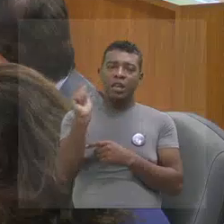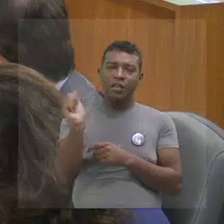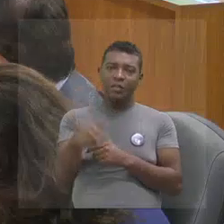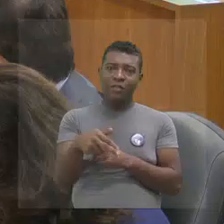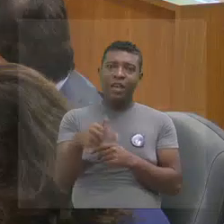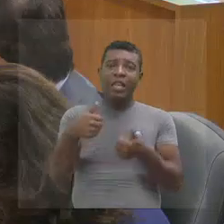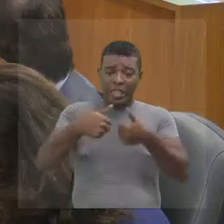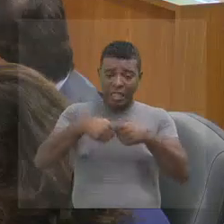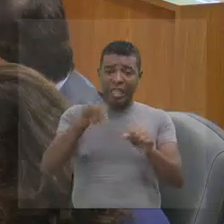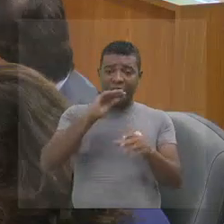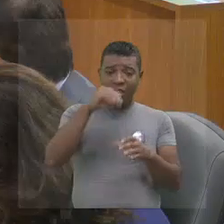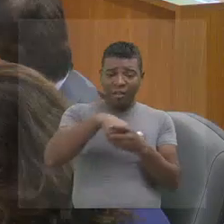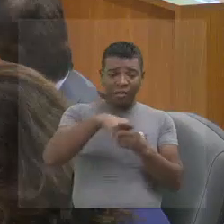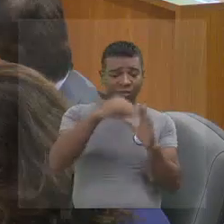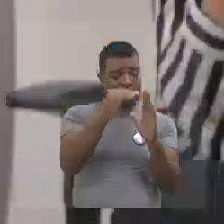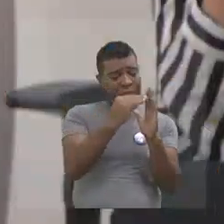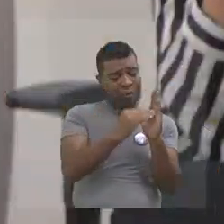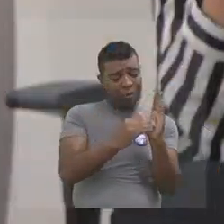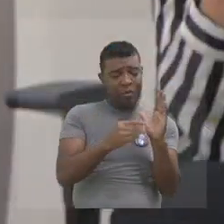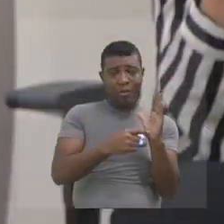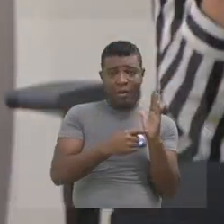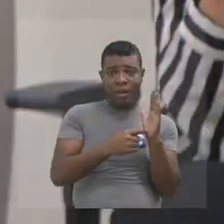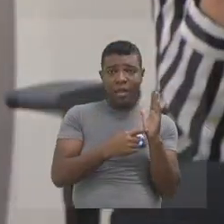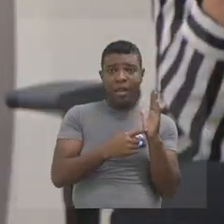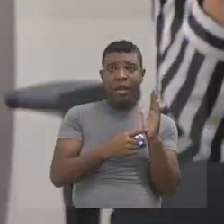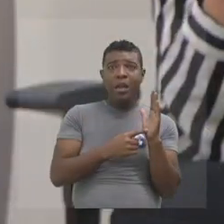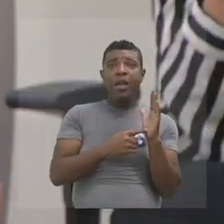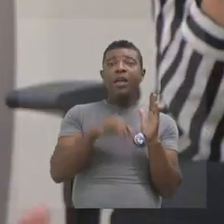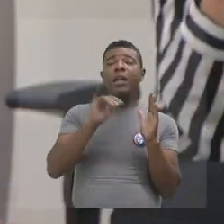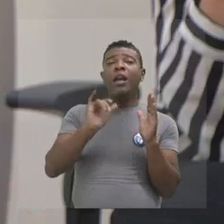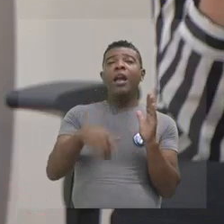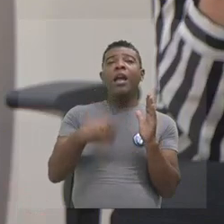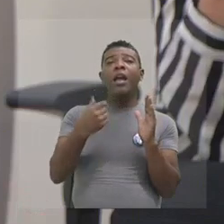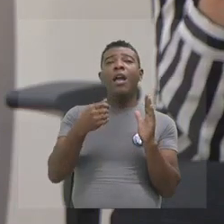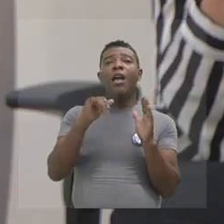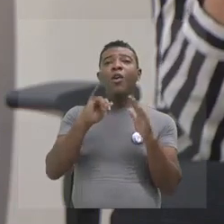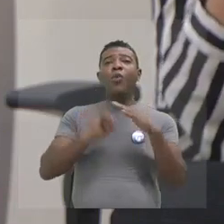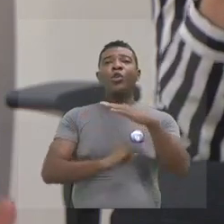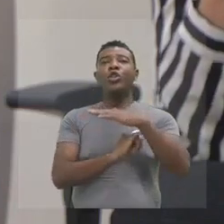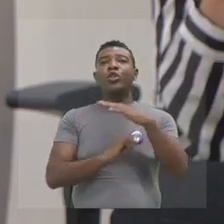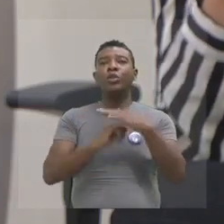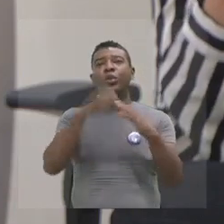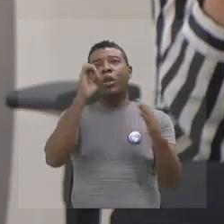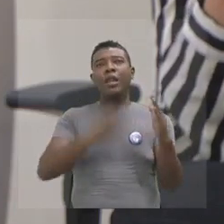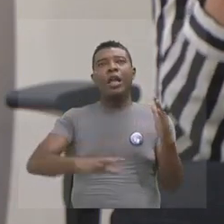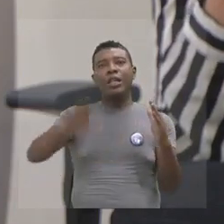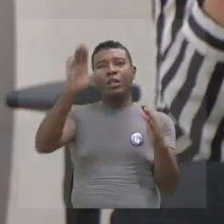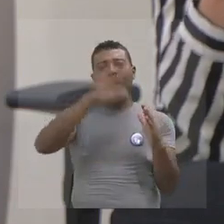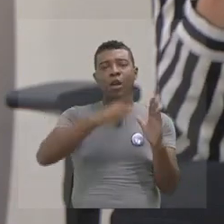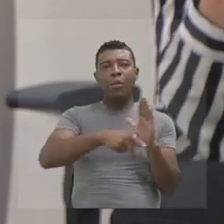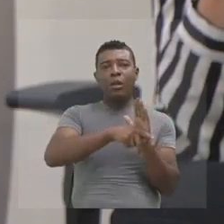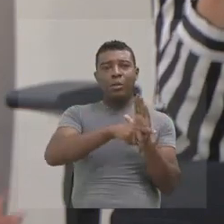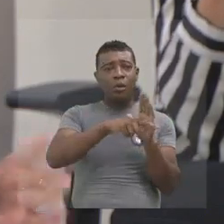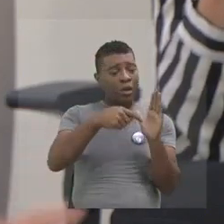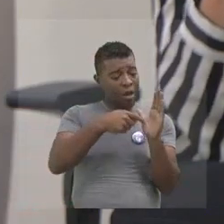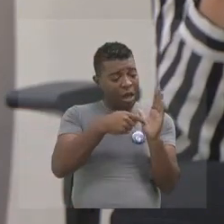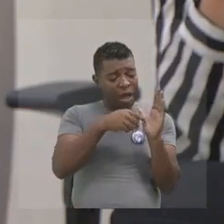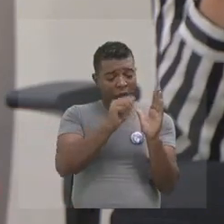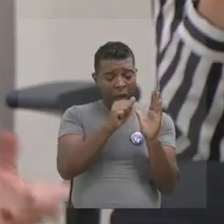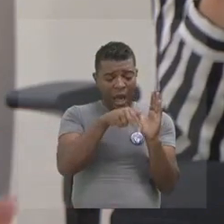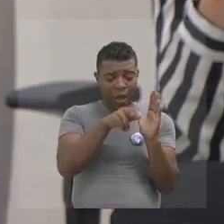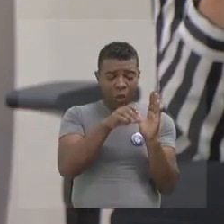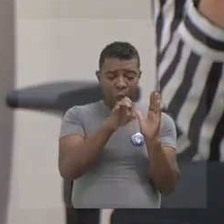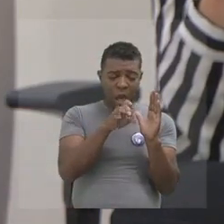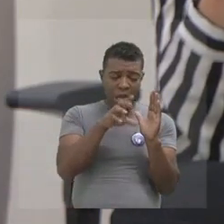instruído com a anuência do IFAM né do Instituto Nacional de patrimônio e o governo federal tornou aquela doença sem efeito então